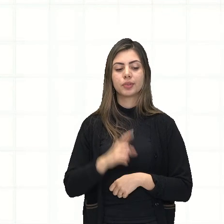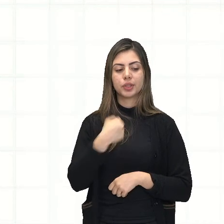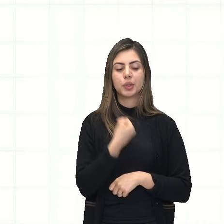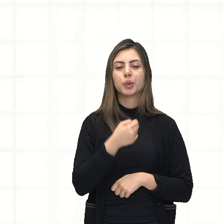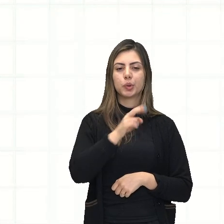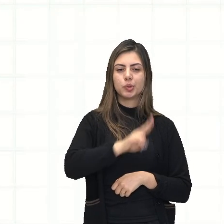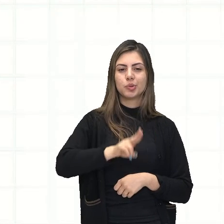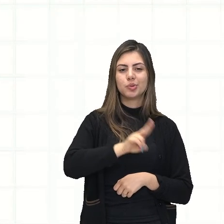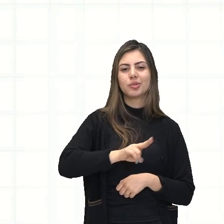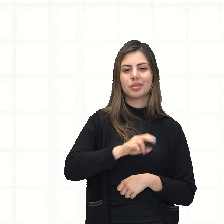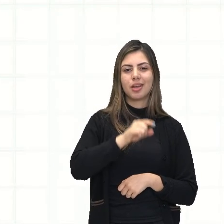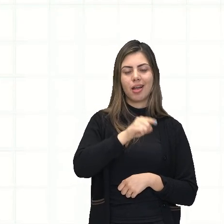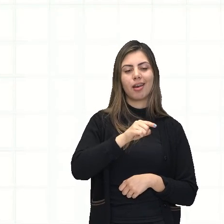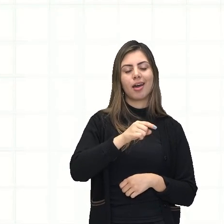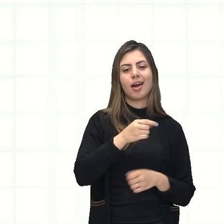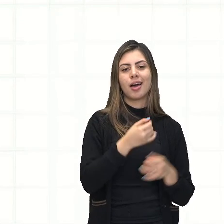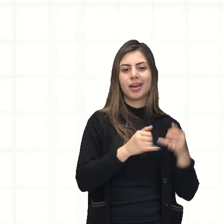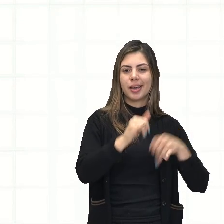dos